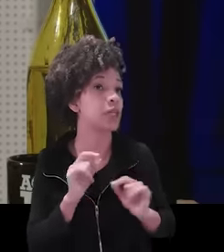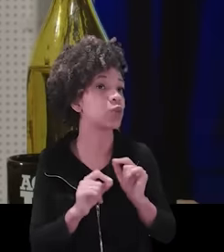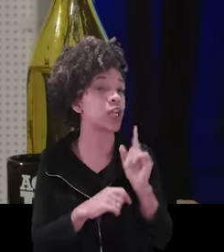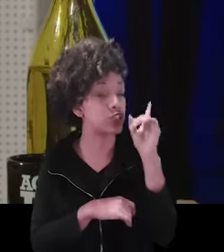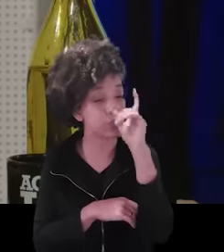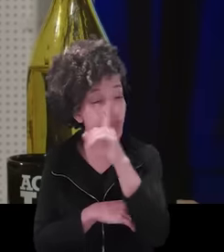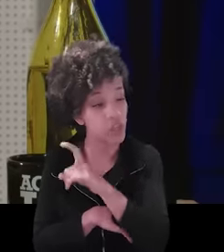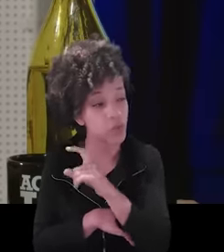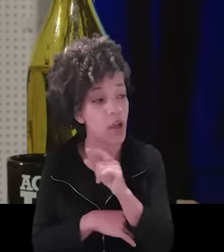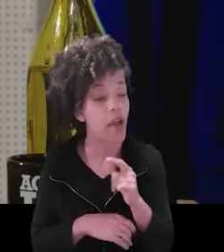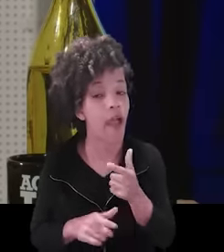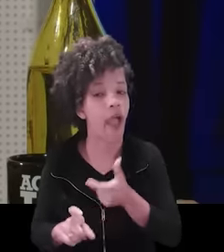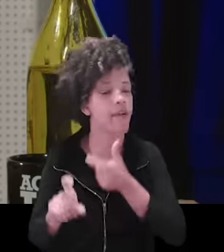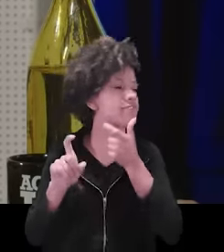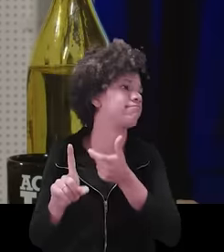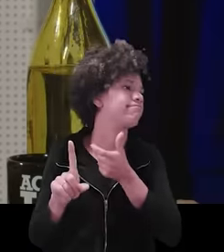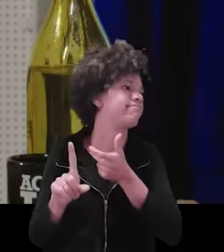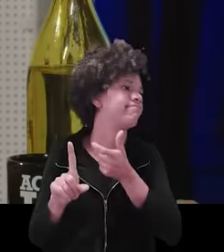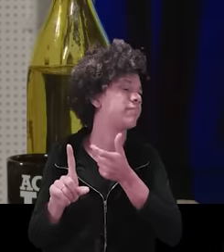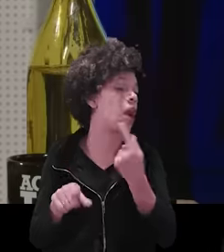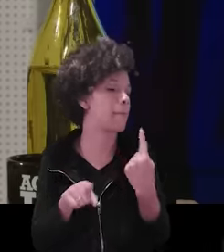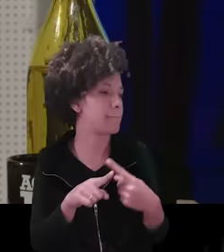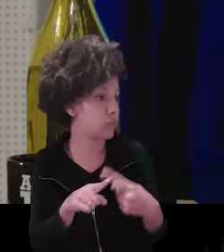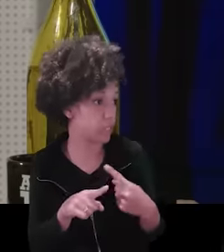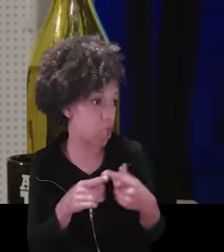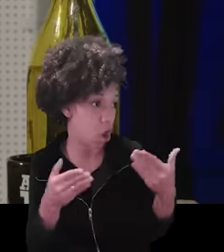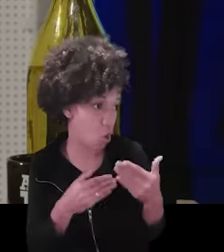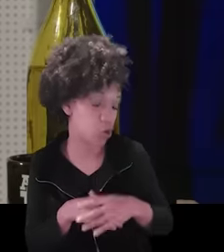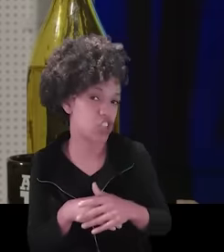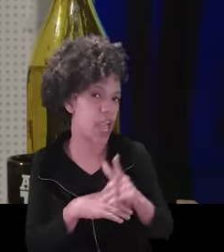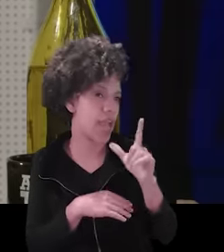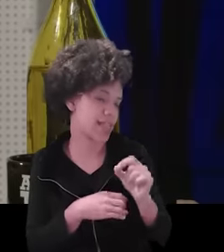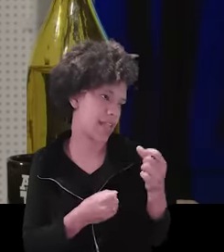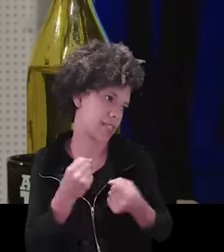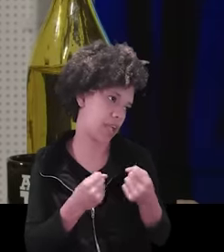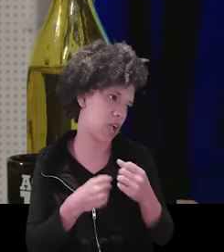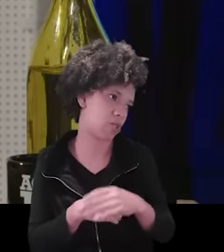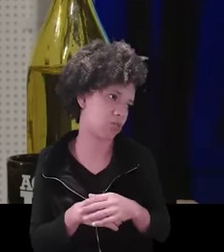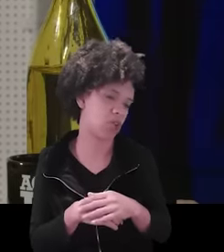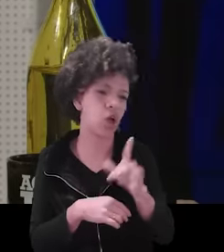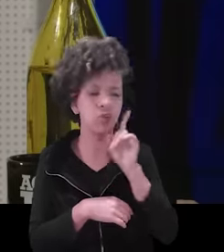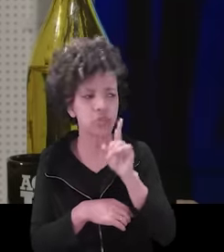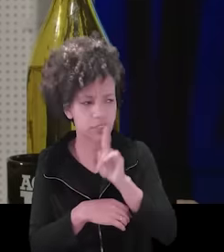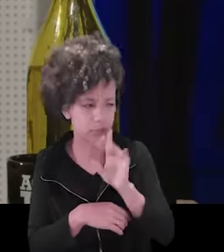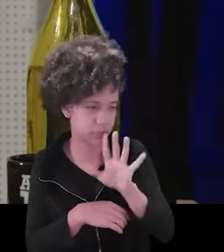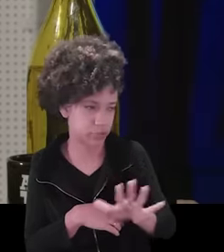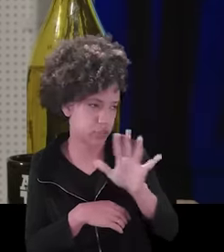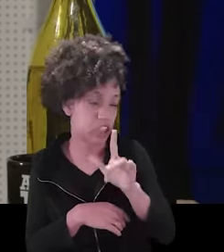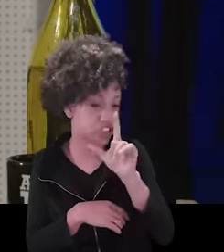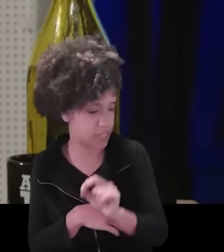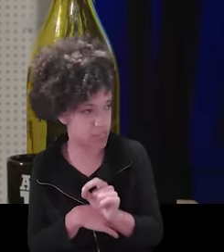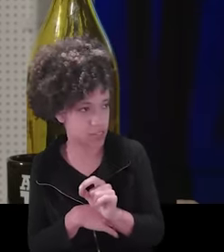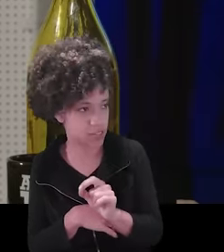mas o que é muito difícil acontecer assalto a mão armada porque assim hoje de 10 carros em Orlando nos Estados Unidos